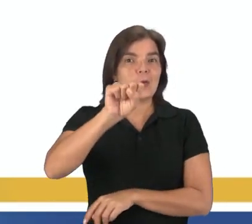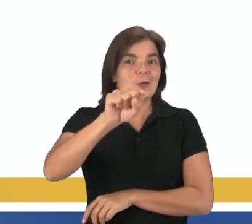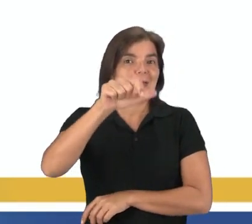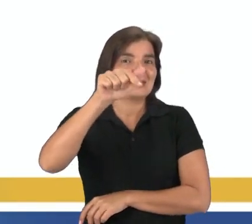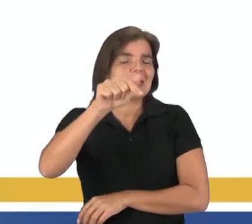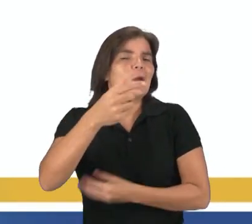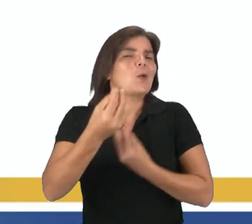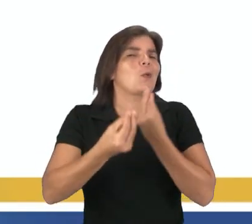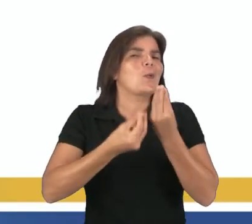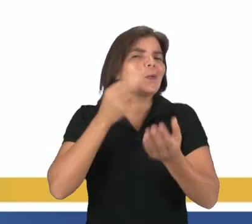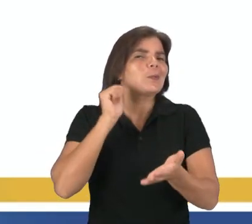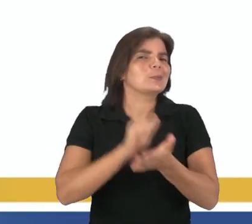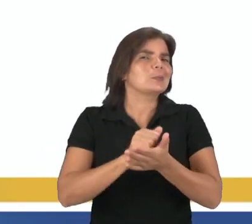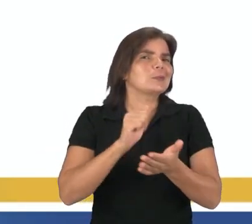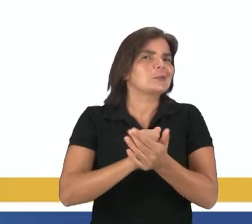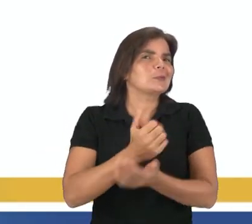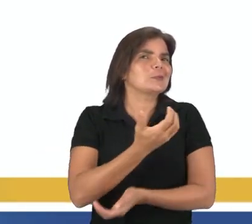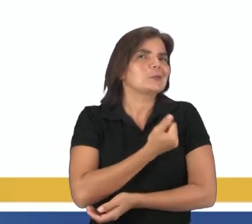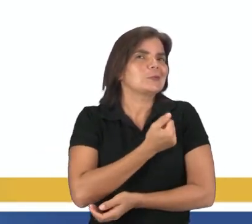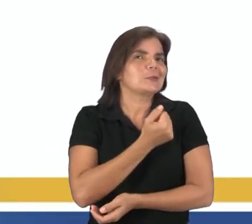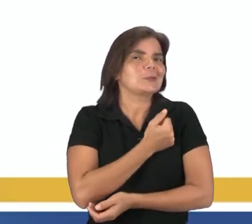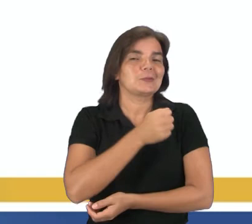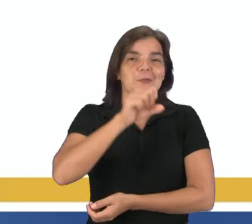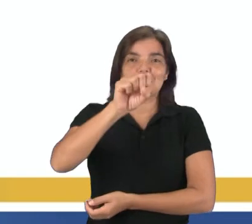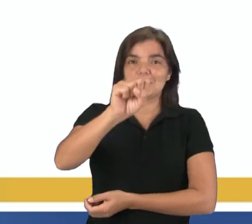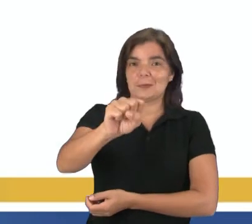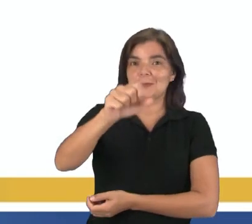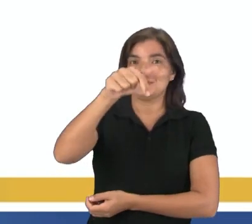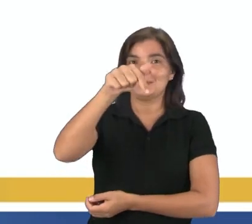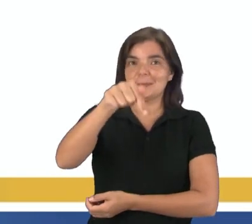87. Como que eu escrevo em número?